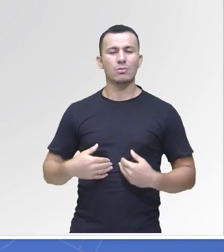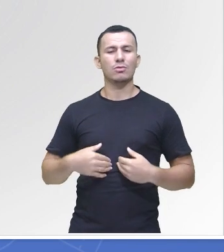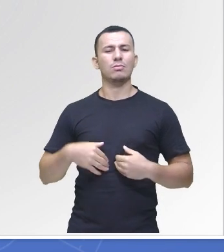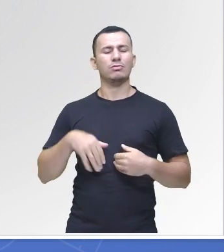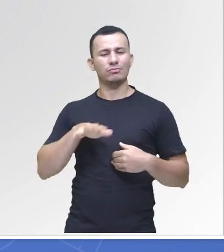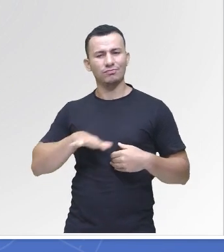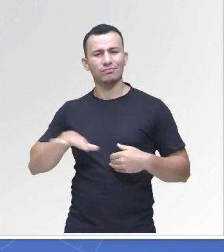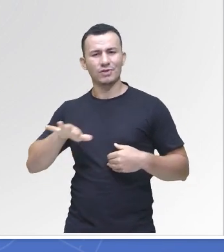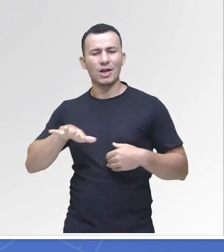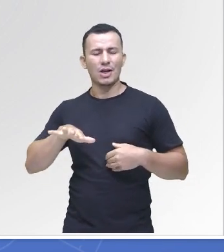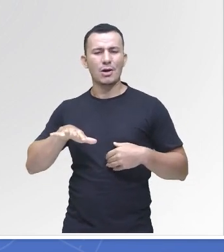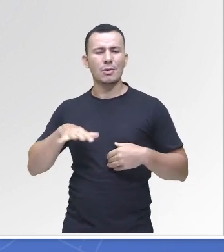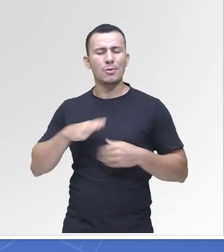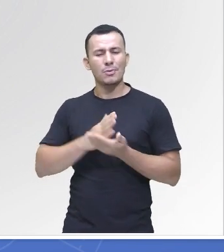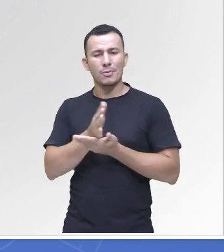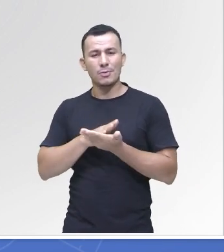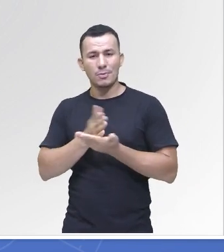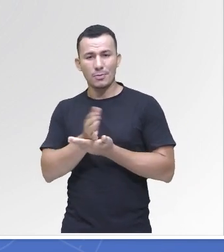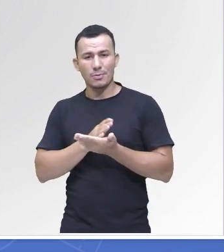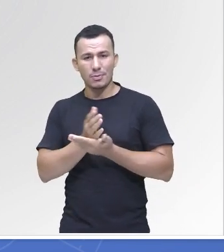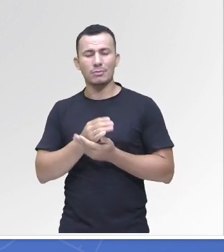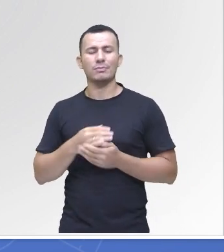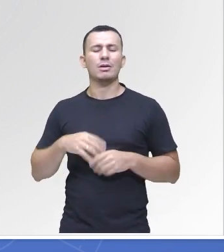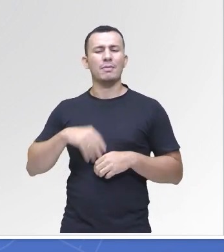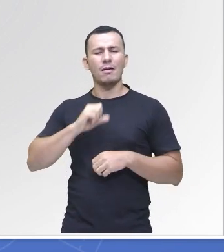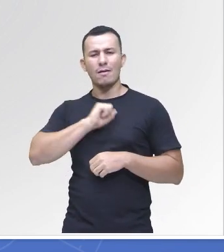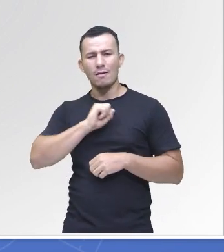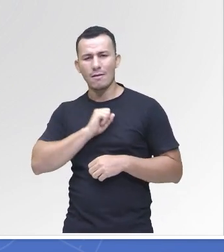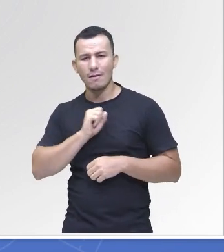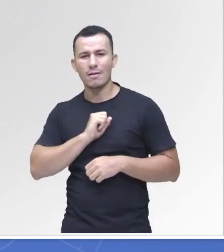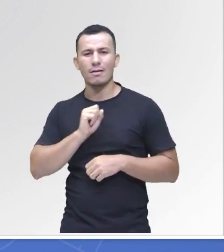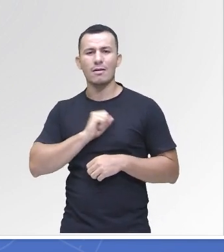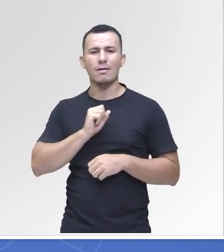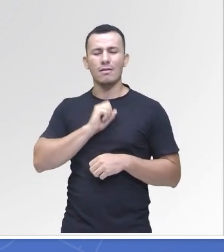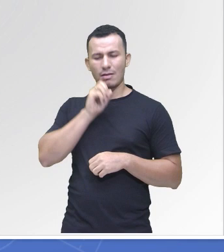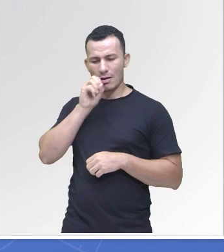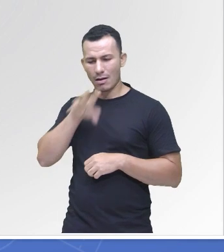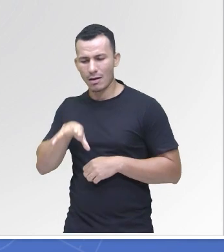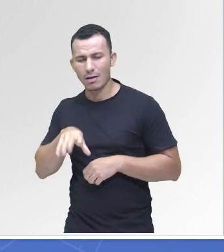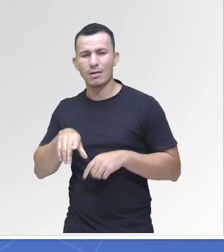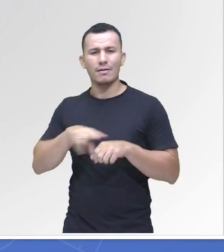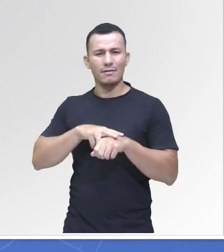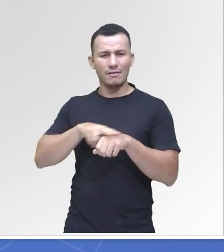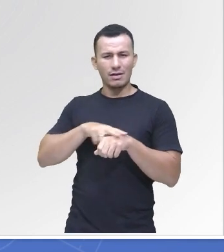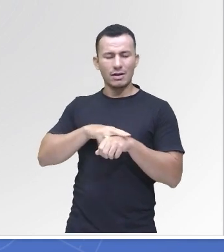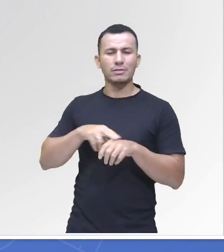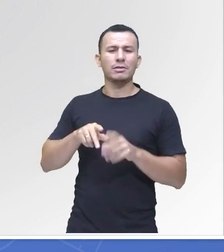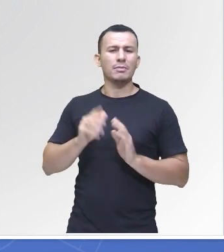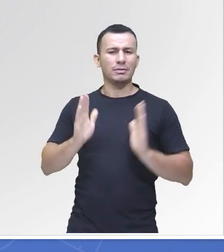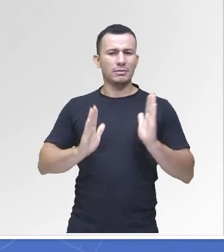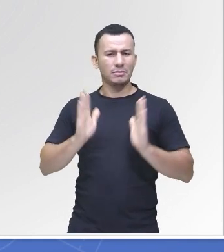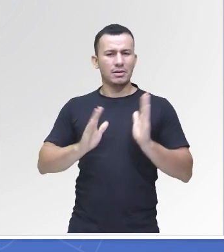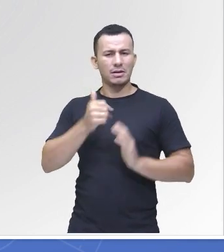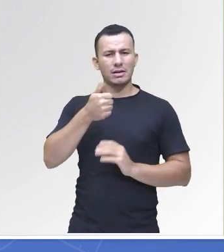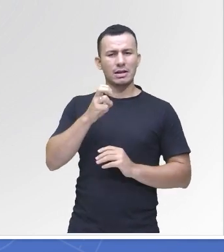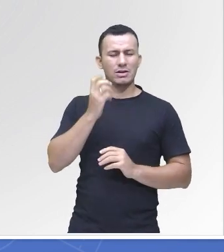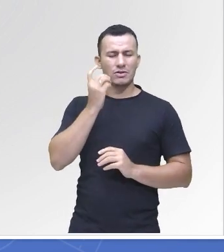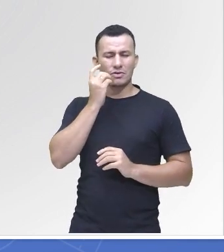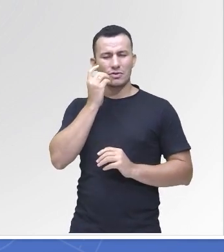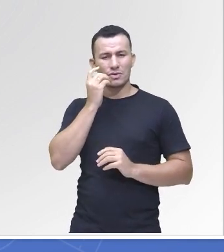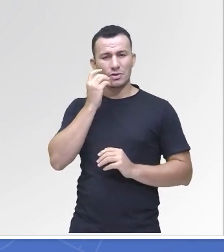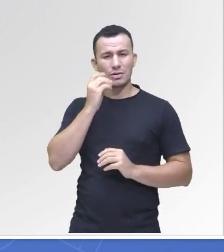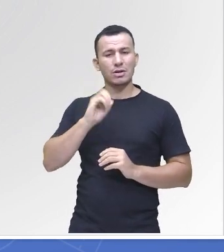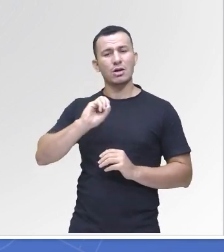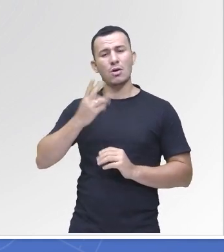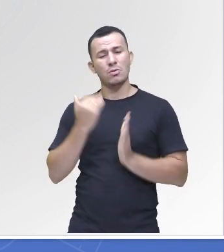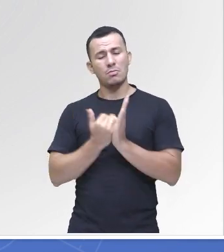geral bastante incômodas, tosse moderada com ou sem expectoração. Ela dura de 15 dias ou mais e os sintomas